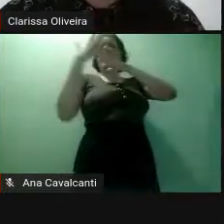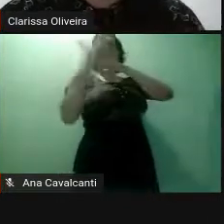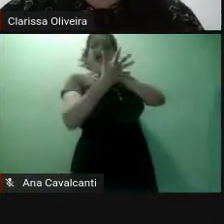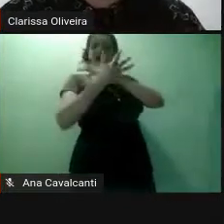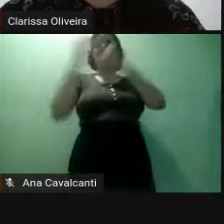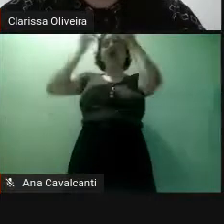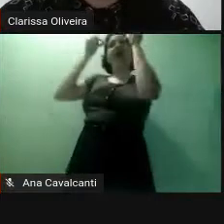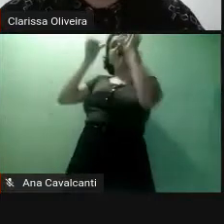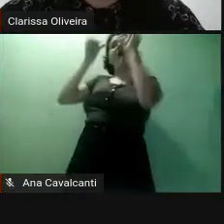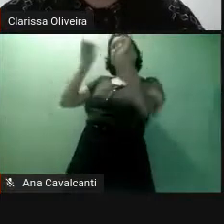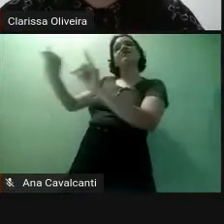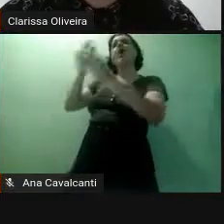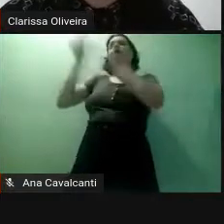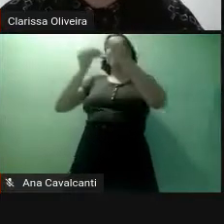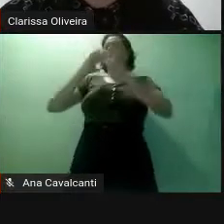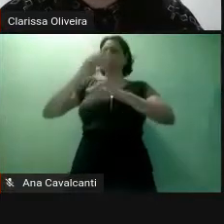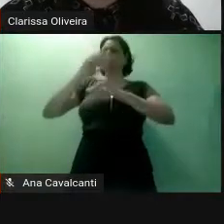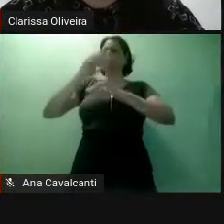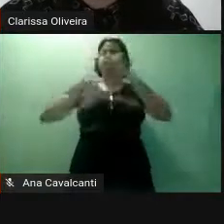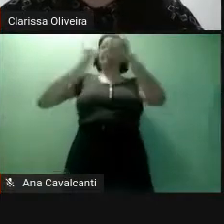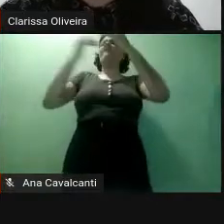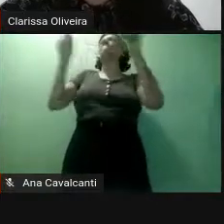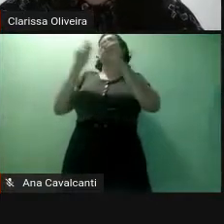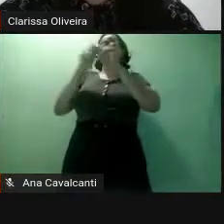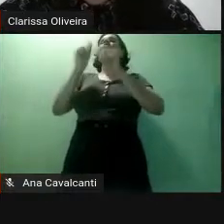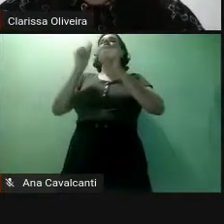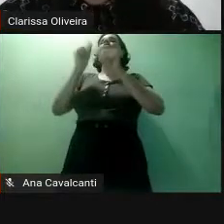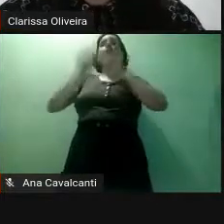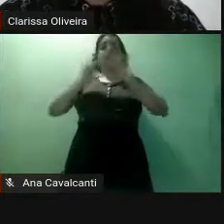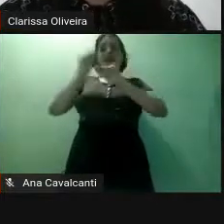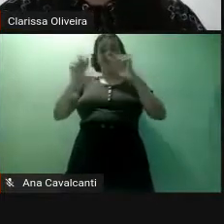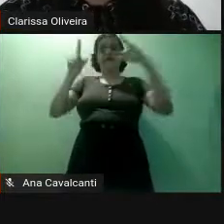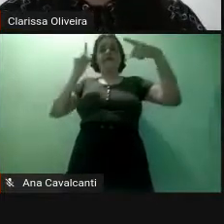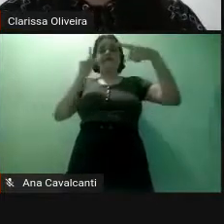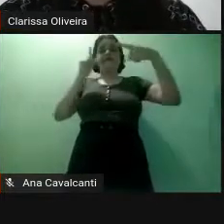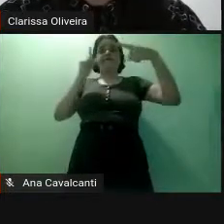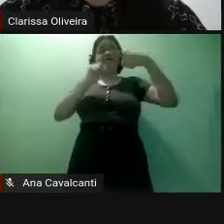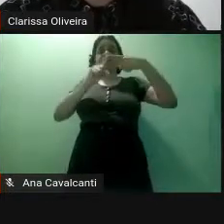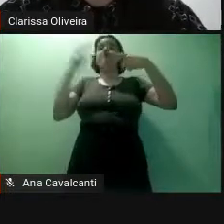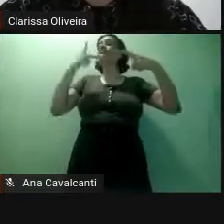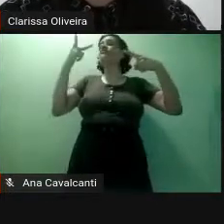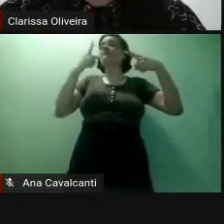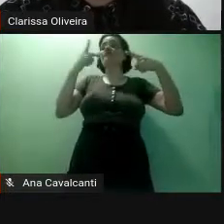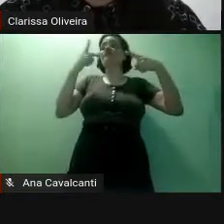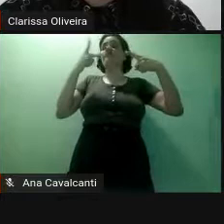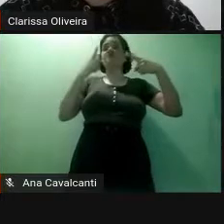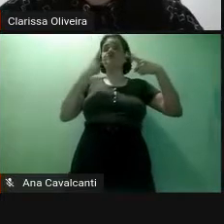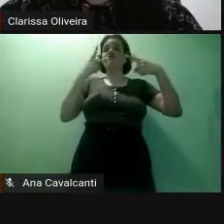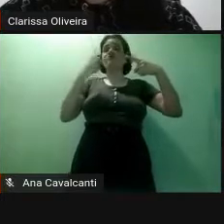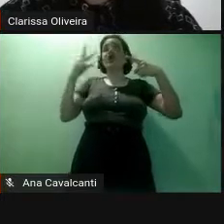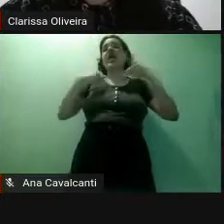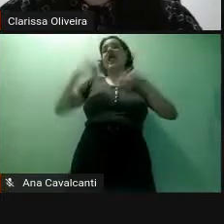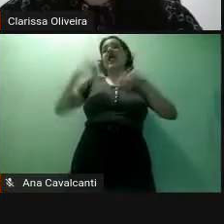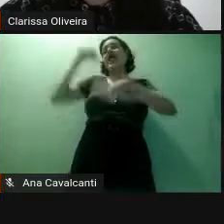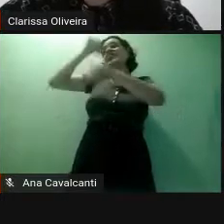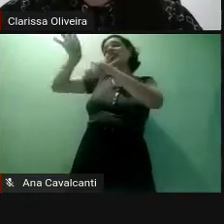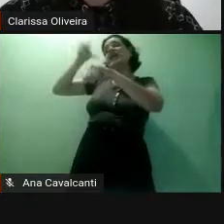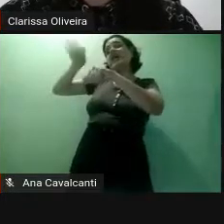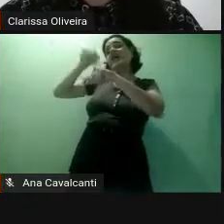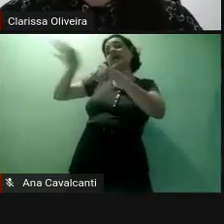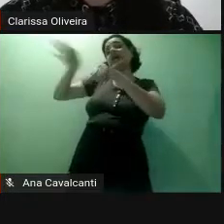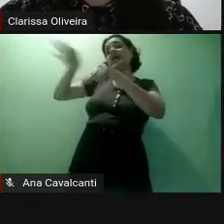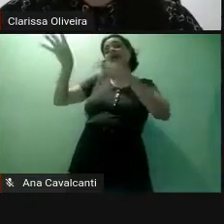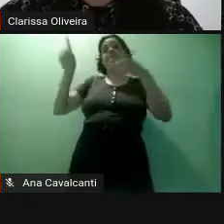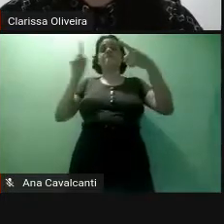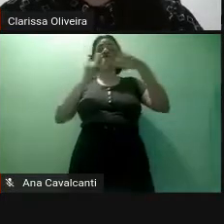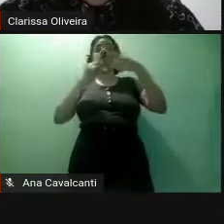vírus e desenvolva a doença? Como é que a gente faz isso? Eu vou falar agora um pouco sobre essas dicas. E vou dizer